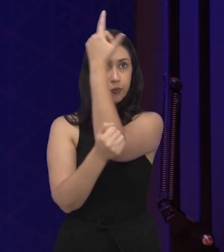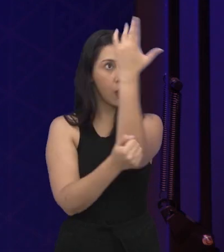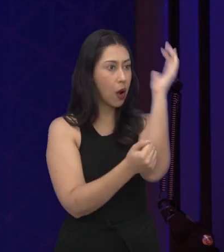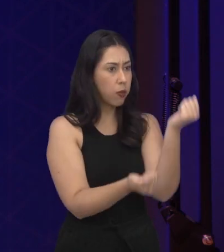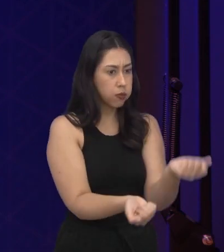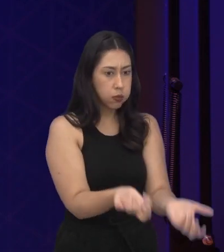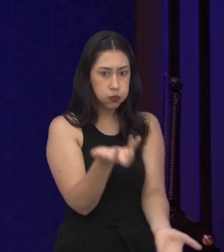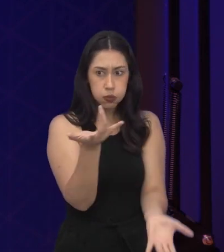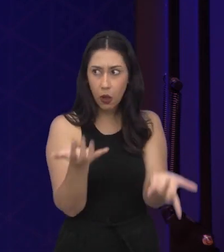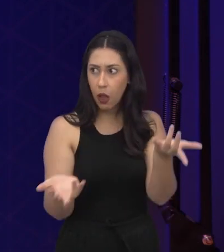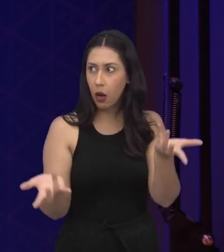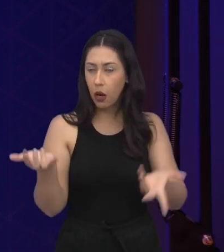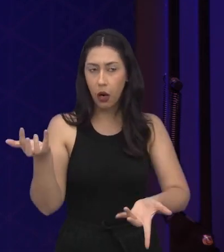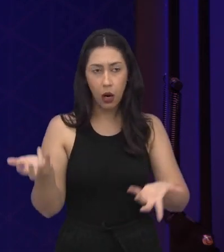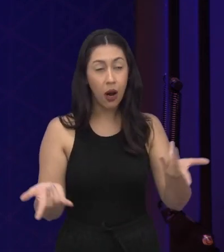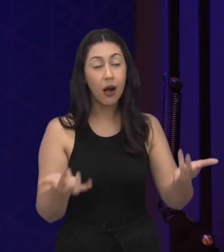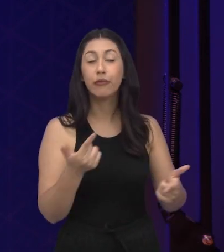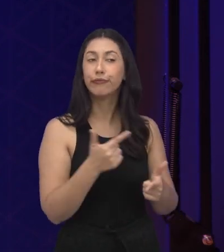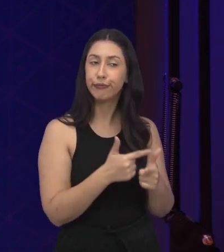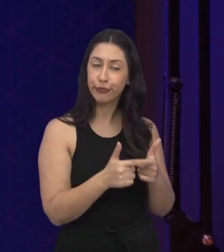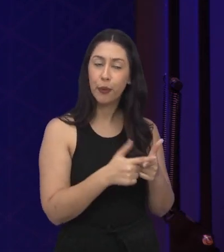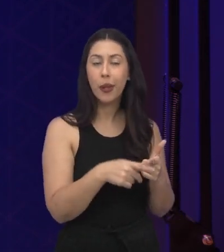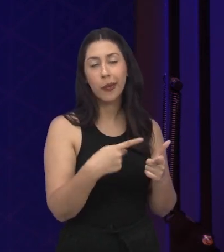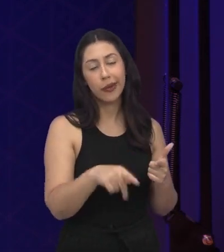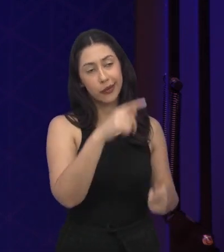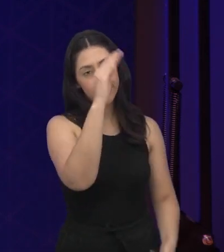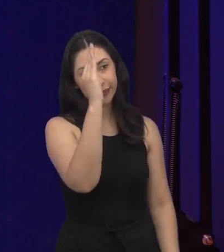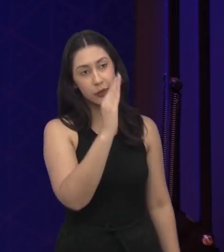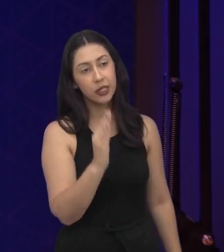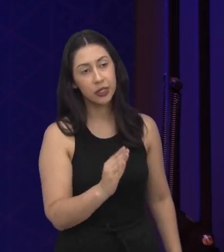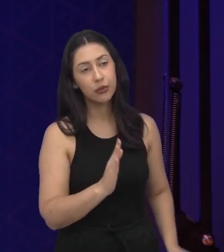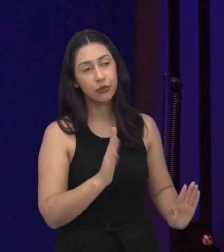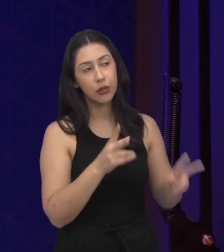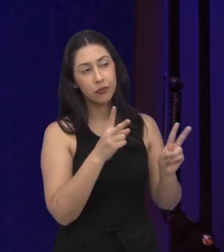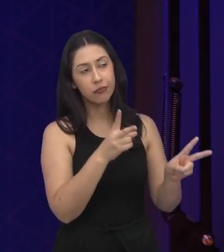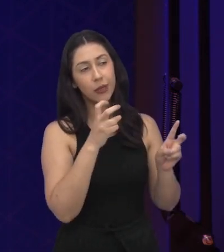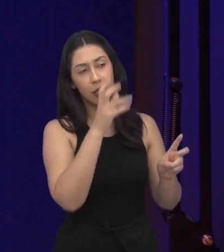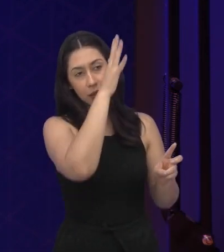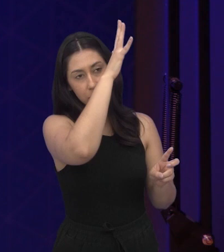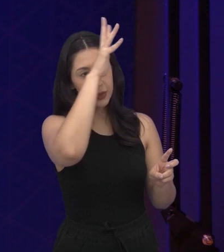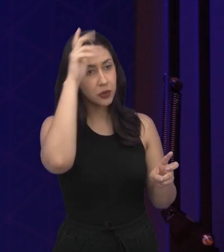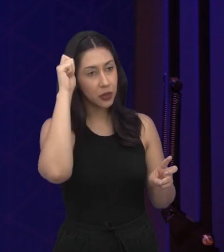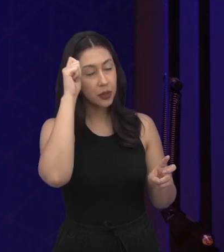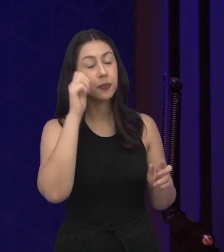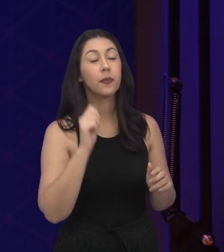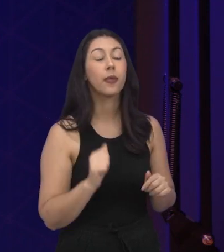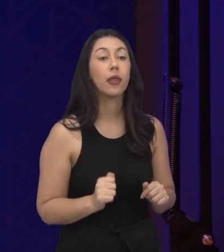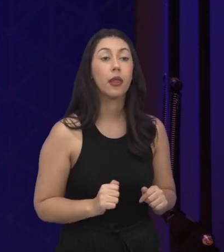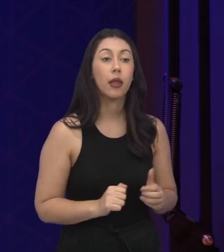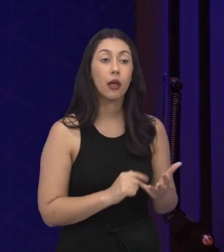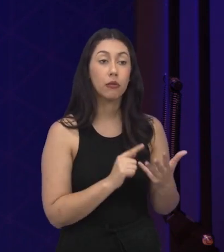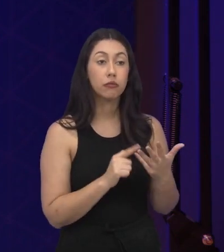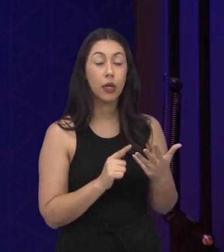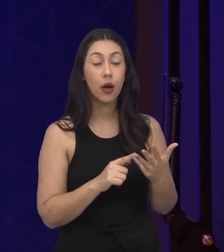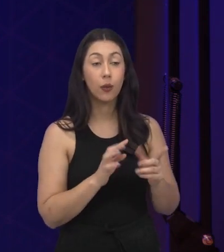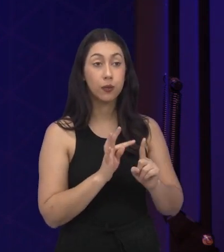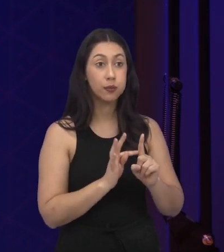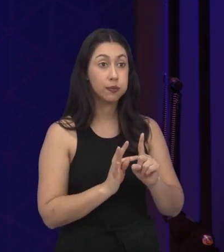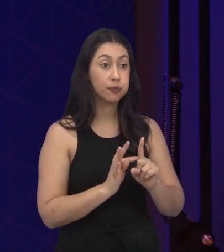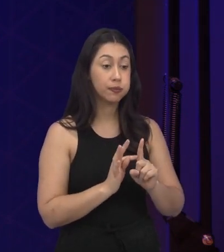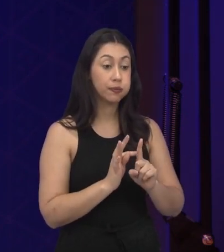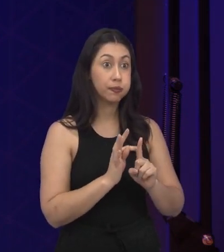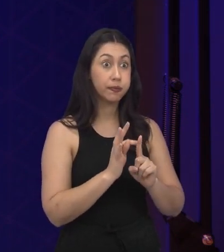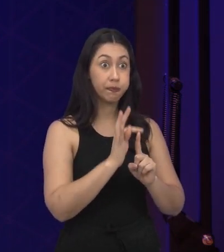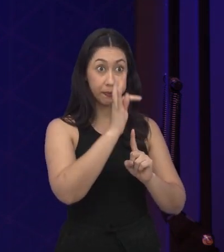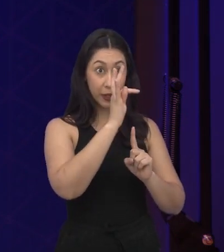incêndios florestais, que é um grande problema aqui no Brasil. A gente tem visto com a Amazônia, né, constantemente. O aumento